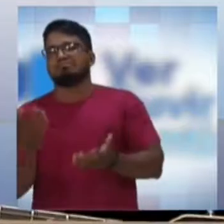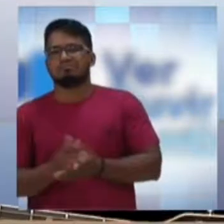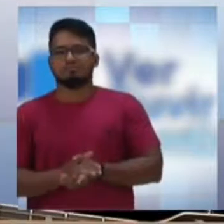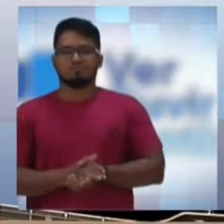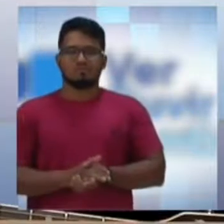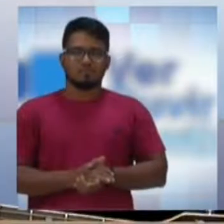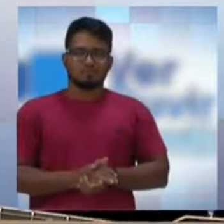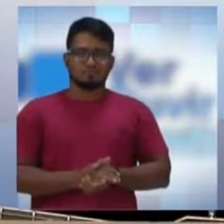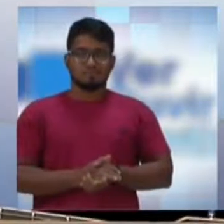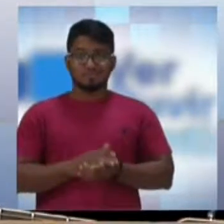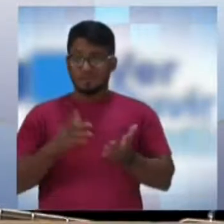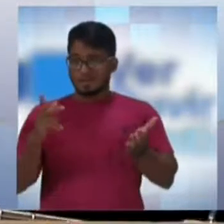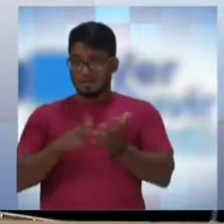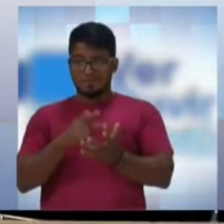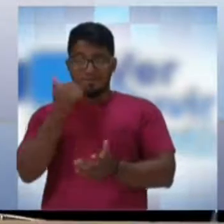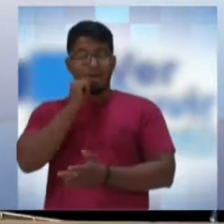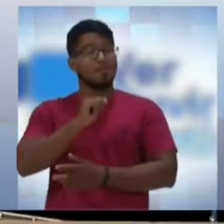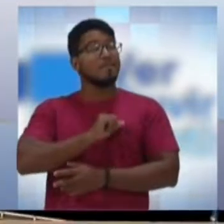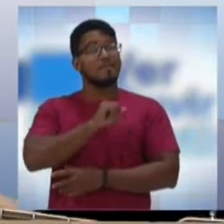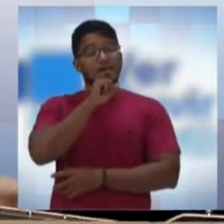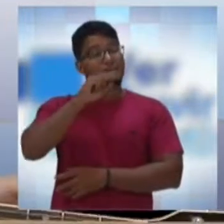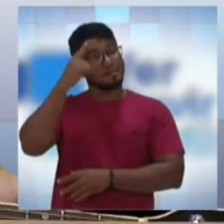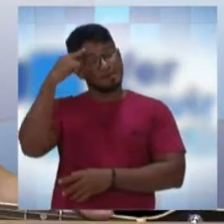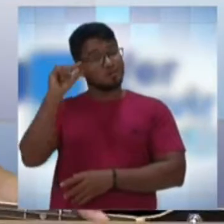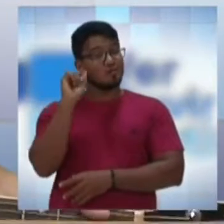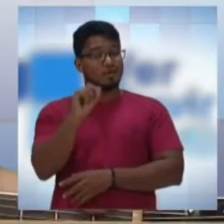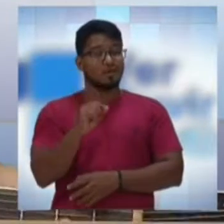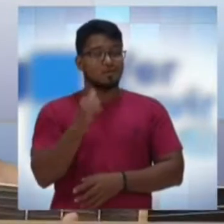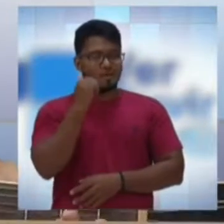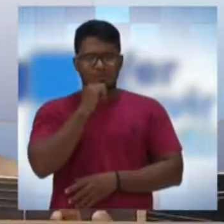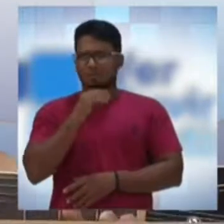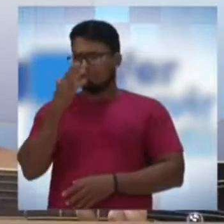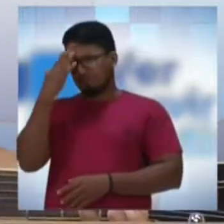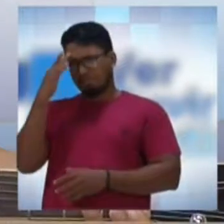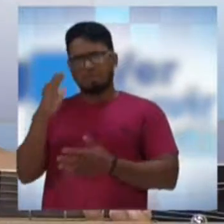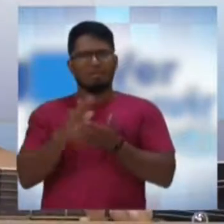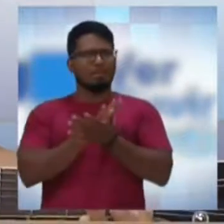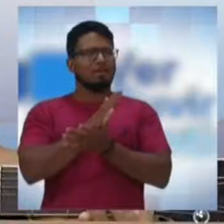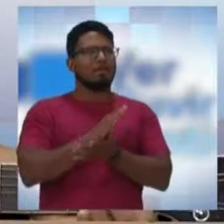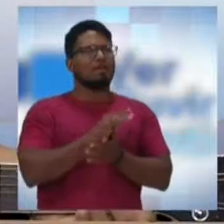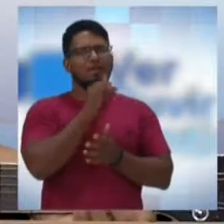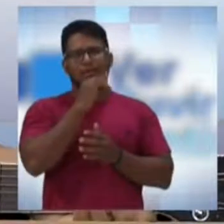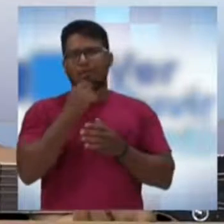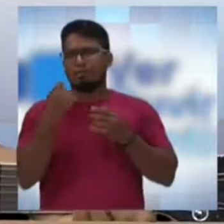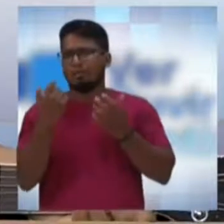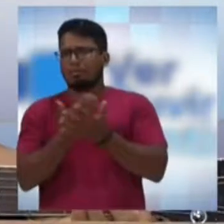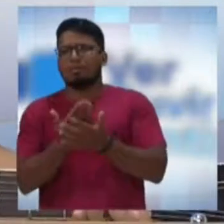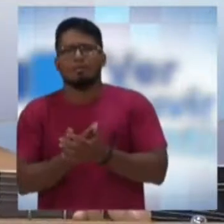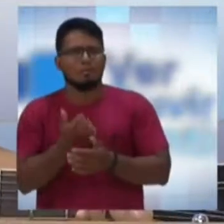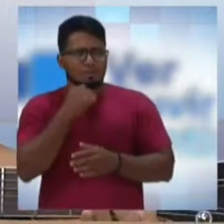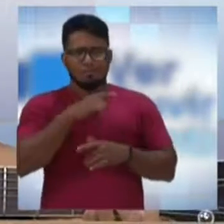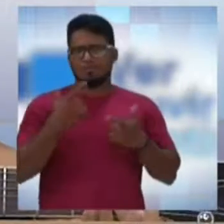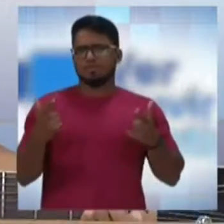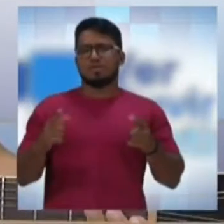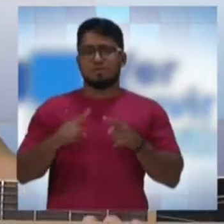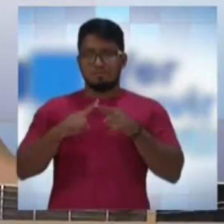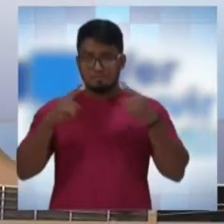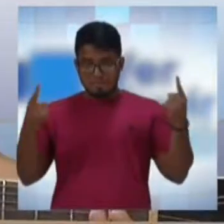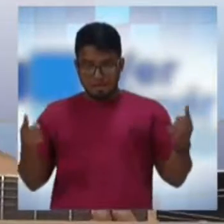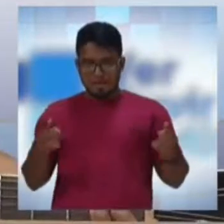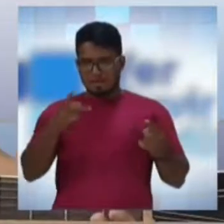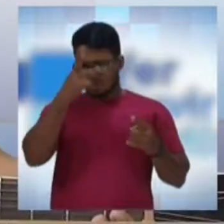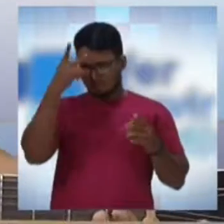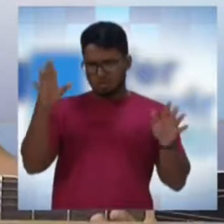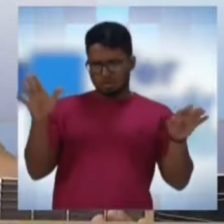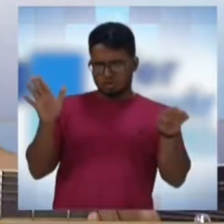né? Aquele conhecimento comum. Mas na verdade minha mãe foi o seguinte, ela não tinha esse conhecimento de que pessoa cega estudava. Mas